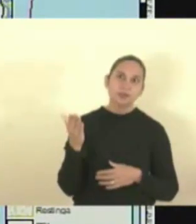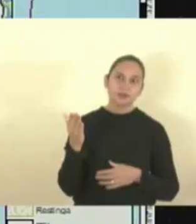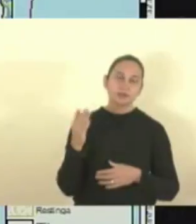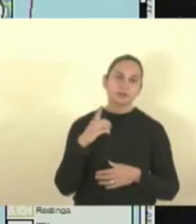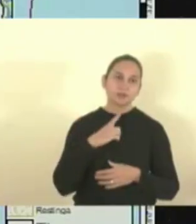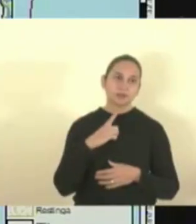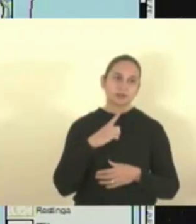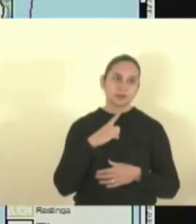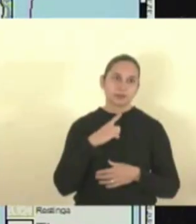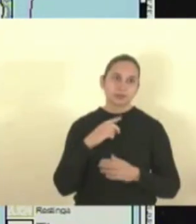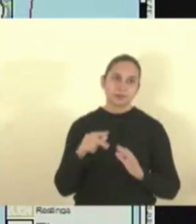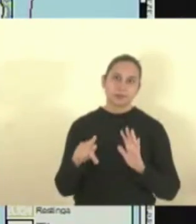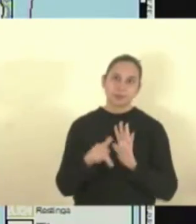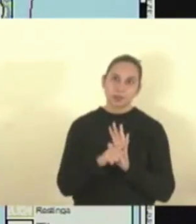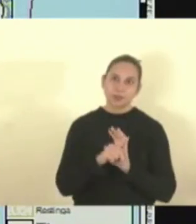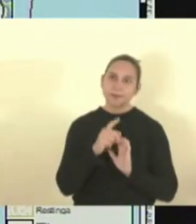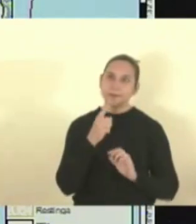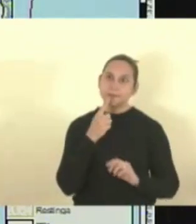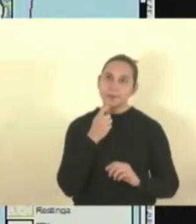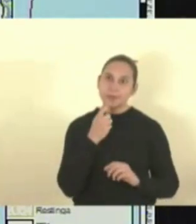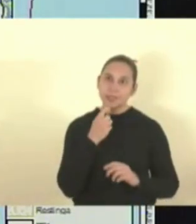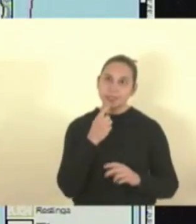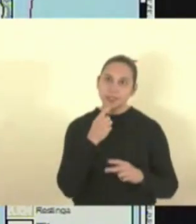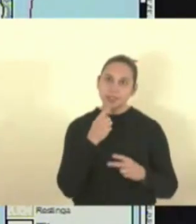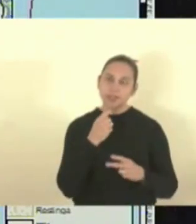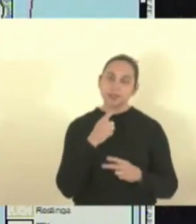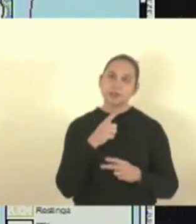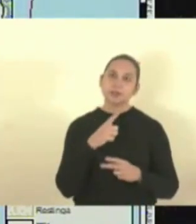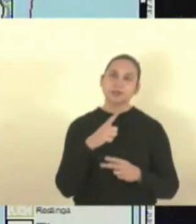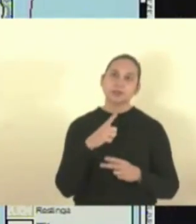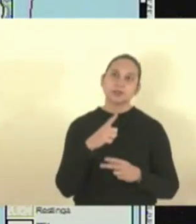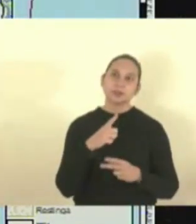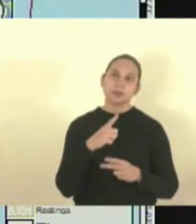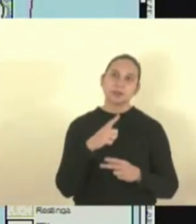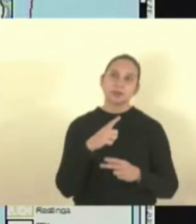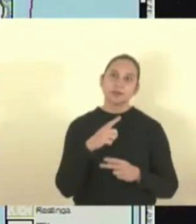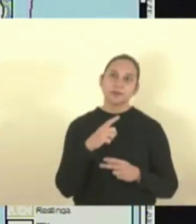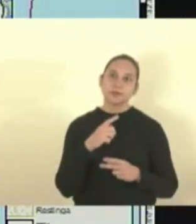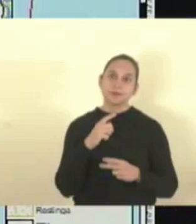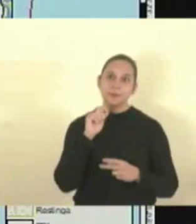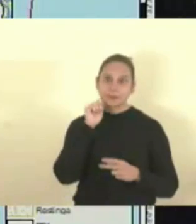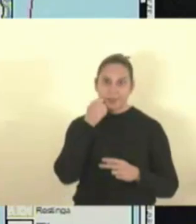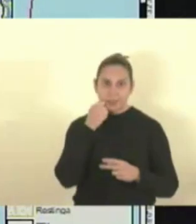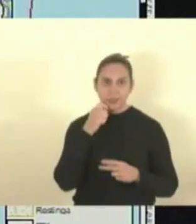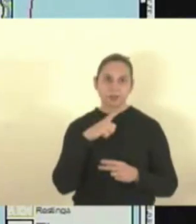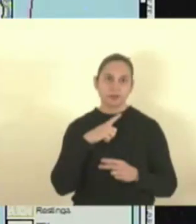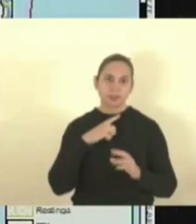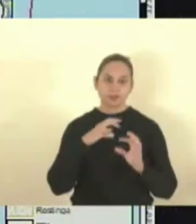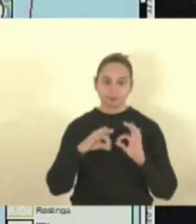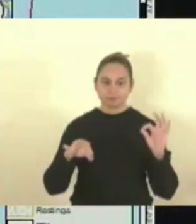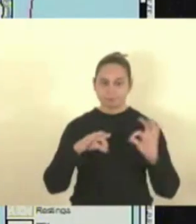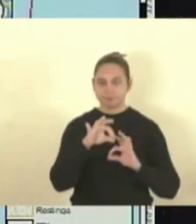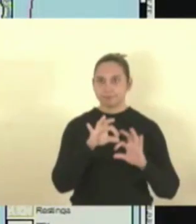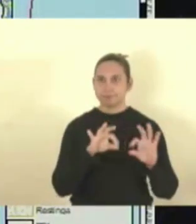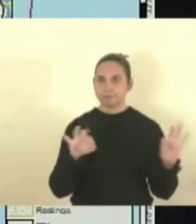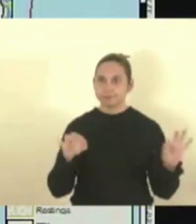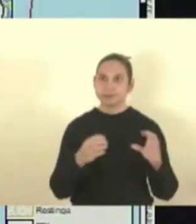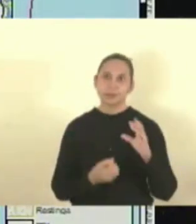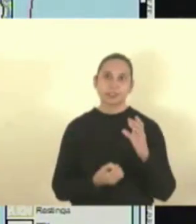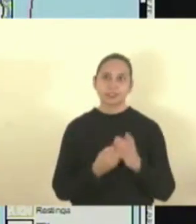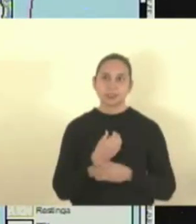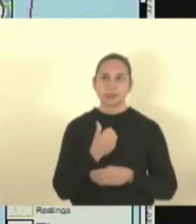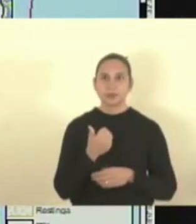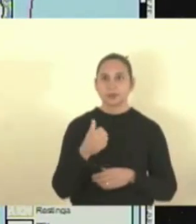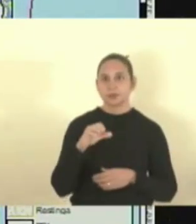do Parque Estadual, em preto destacando a delimitação do Parque Estadual de Itaúnas. A criação foi em 91, como